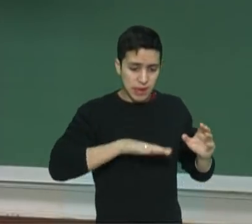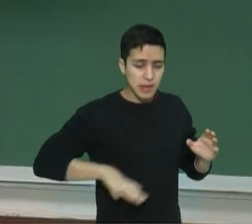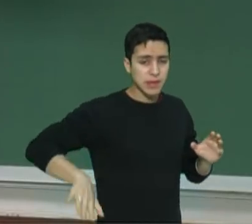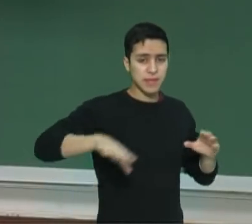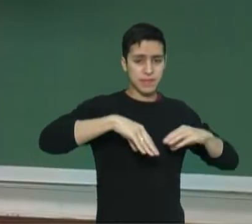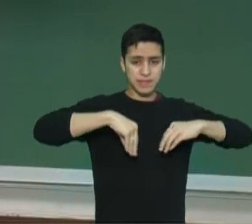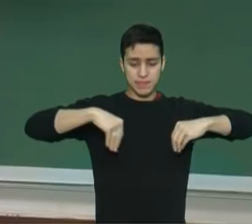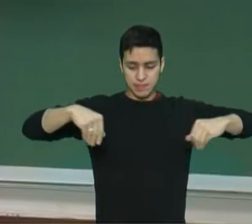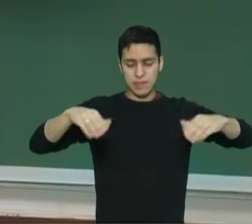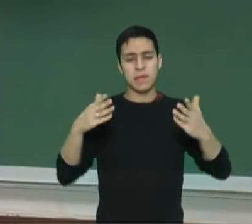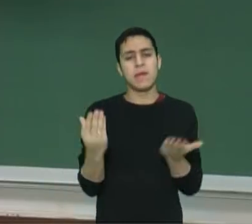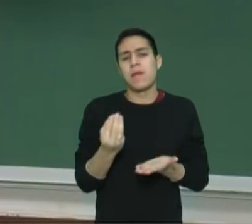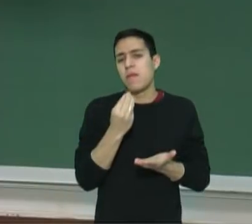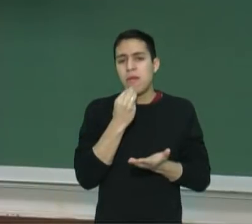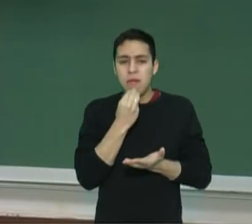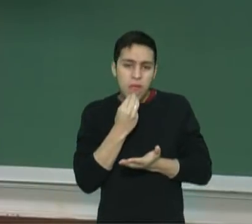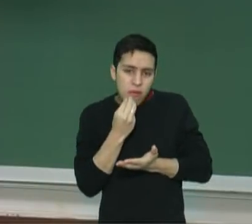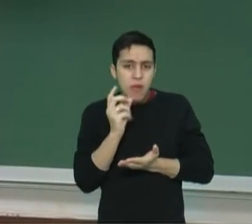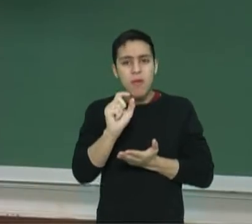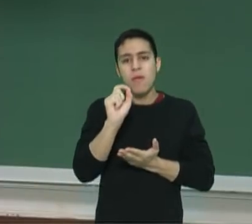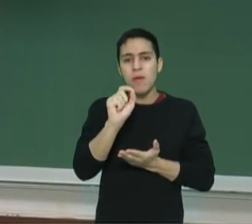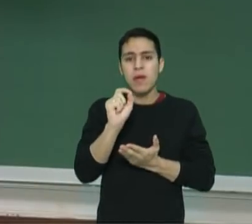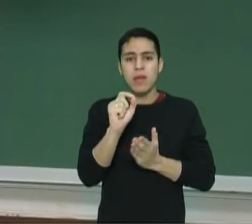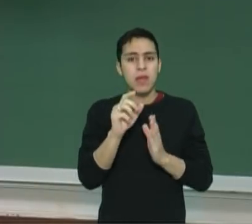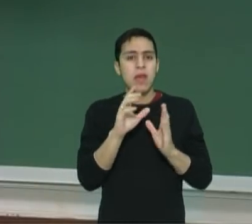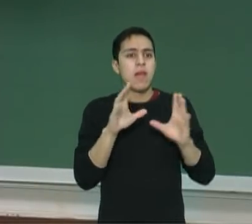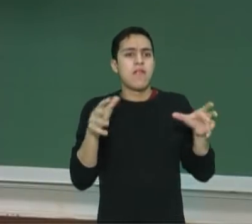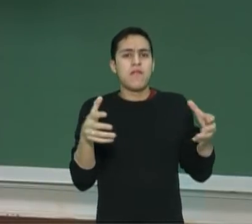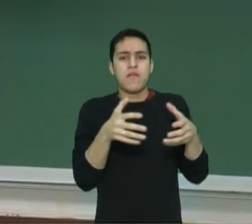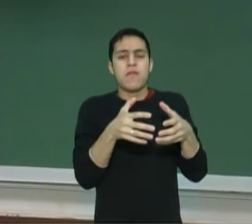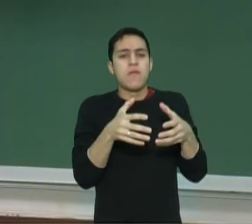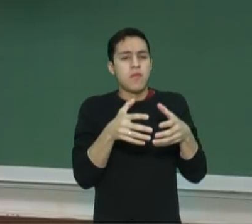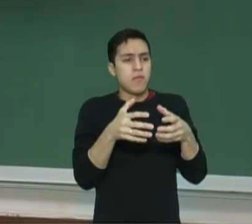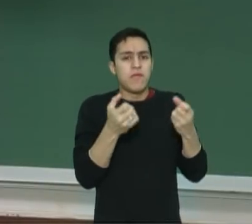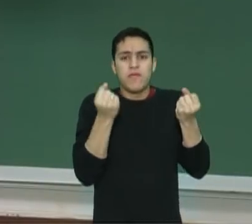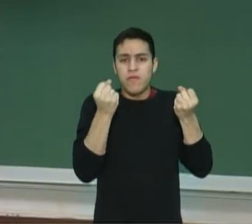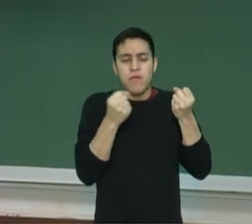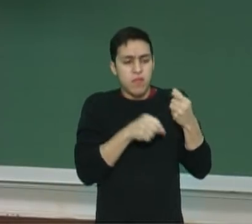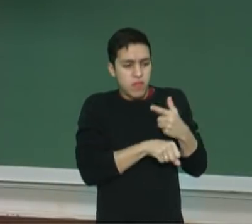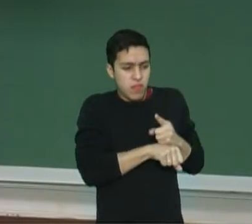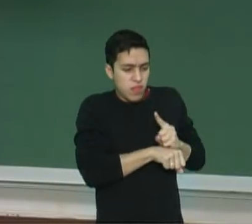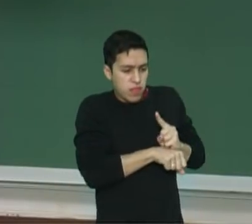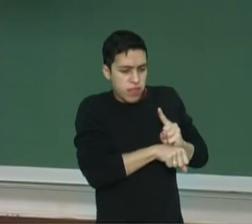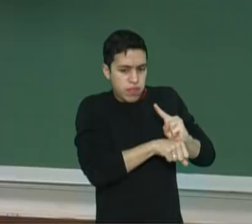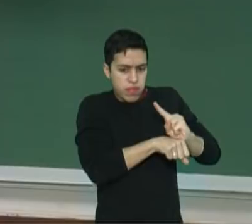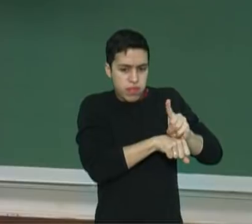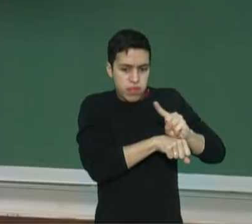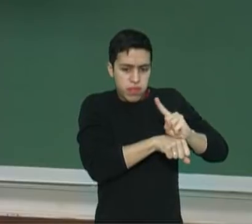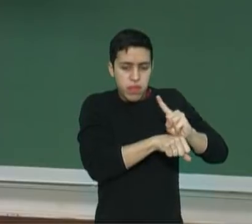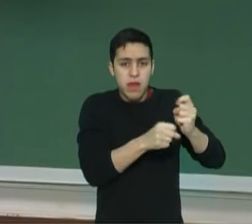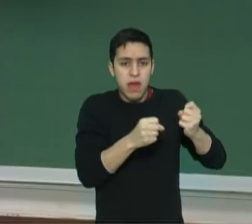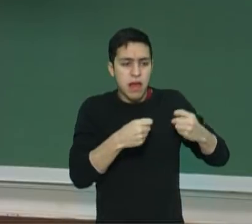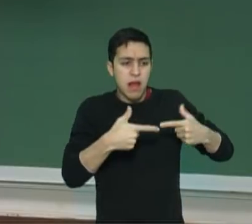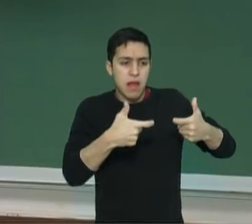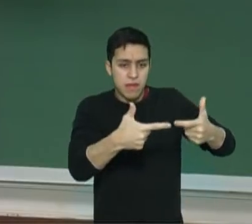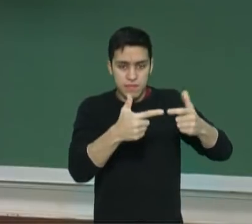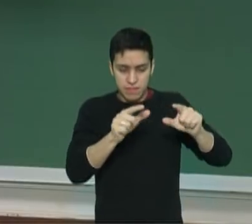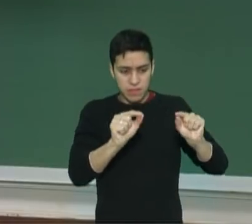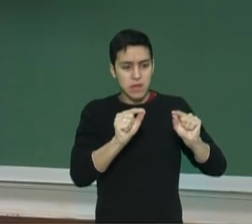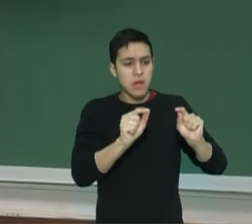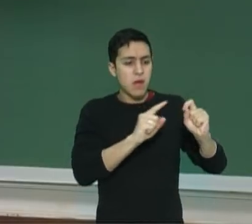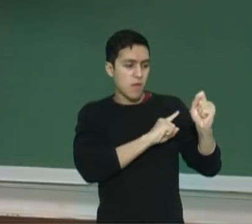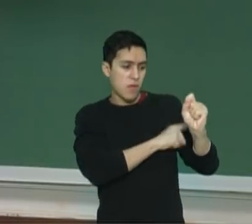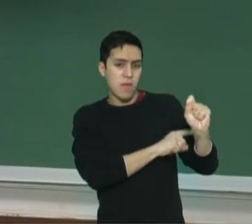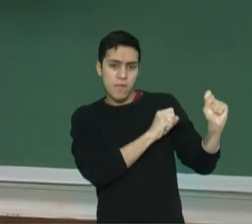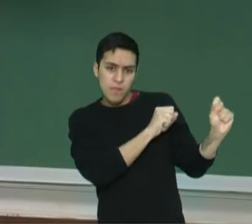nós temos, logicamente, uma força bélica muito forte no decorrer dos tempos. Então, desde sempre, o potencial